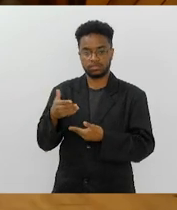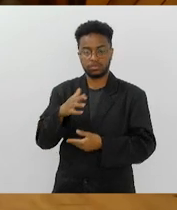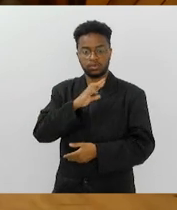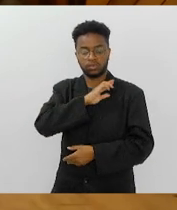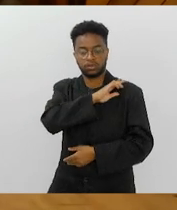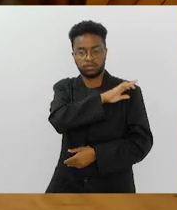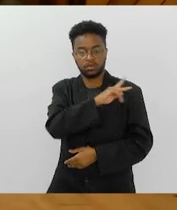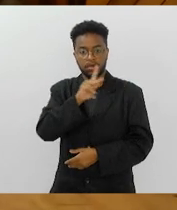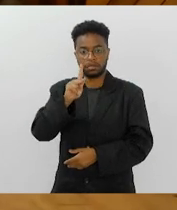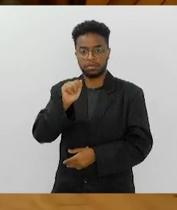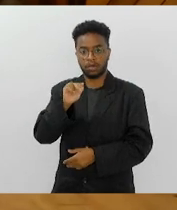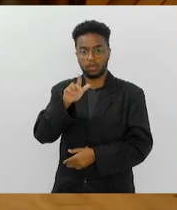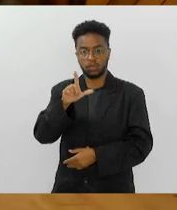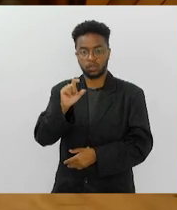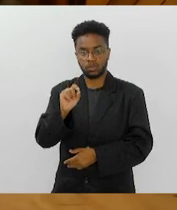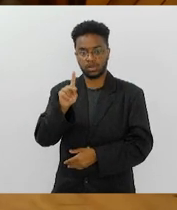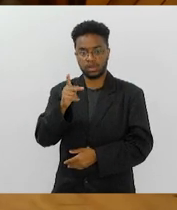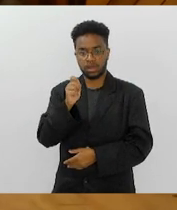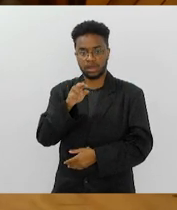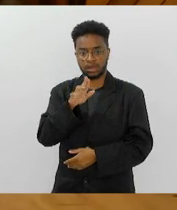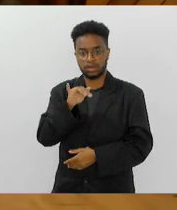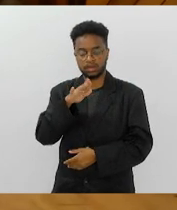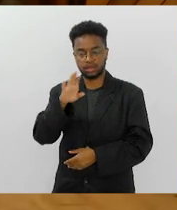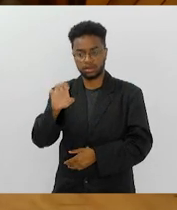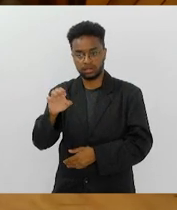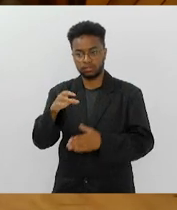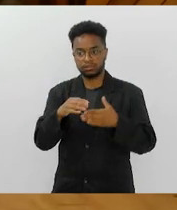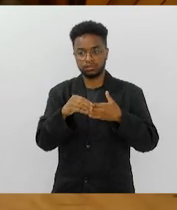Silva Mendes, comandante do COPAC.